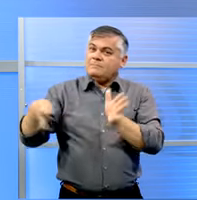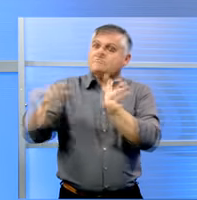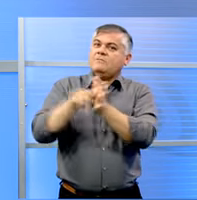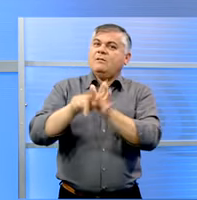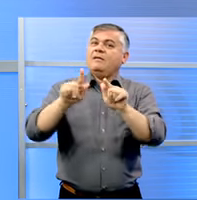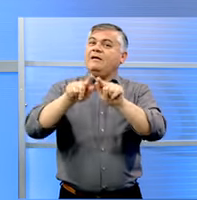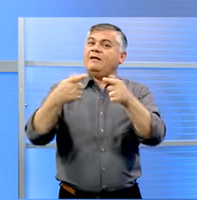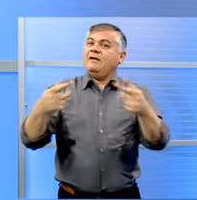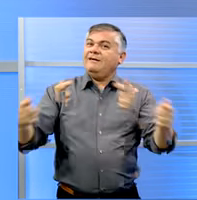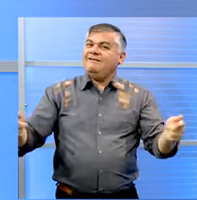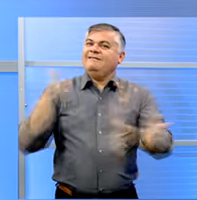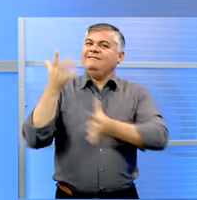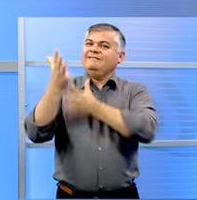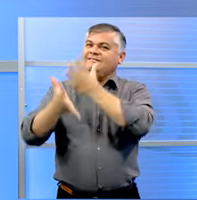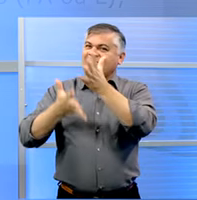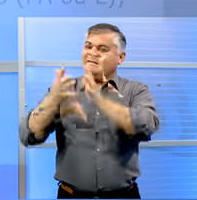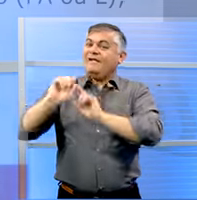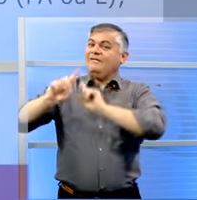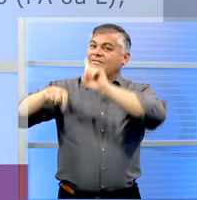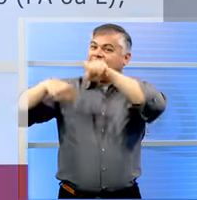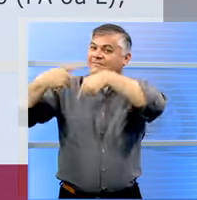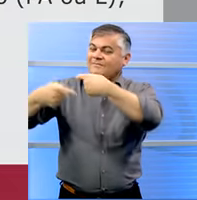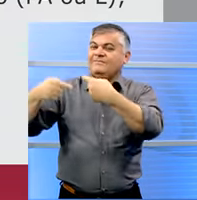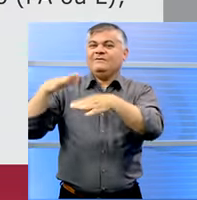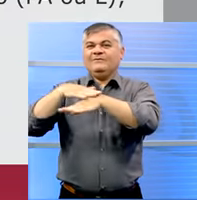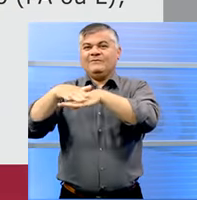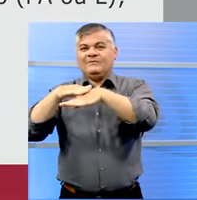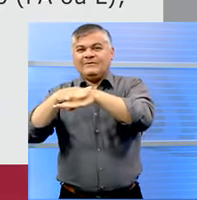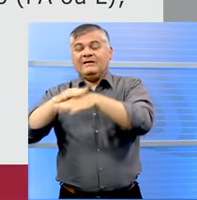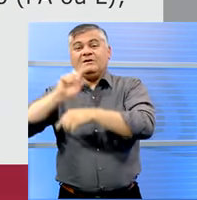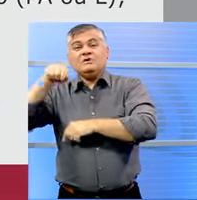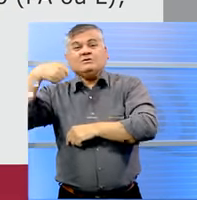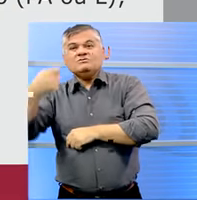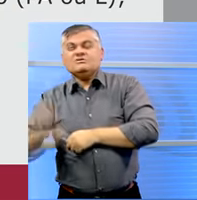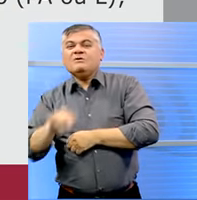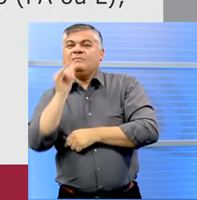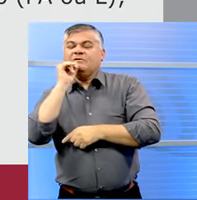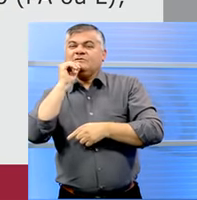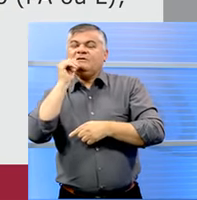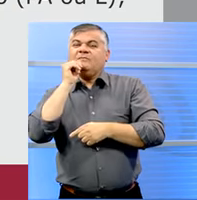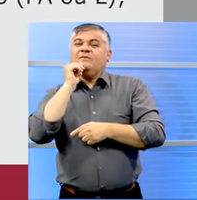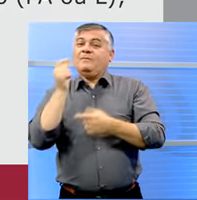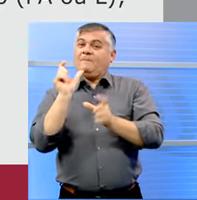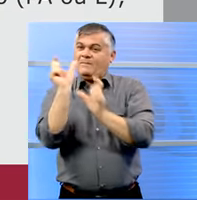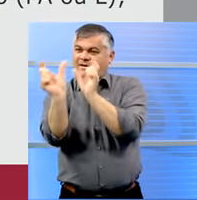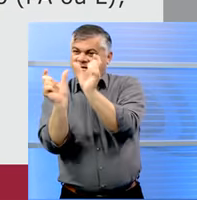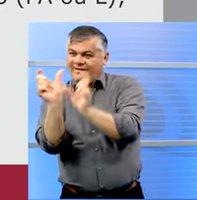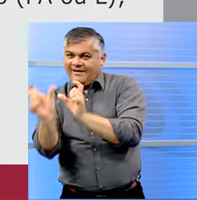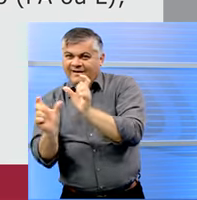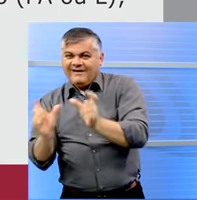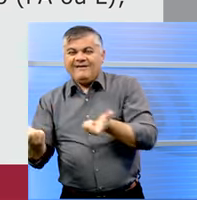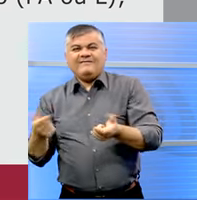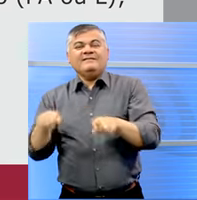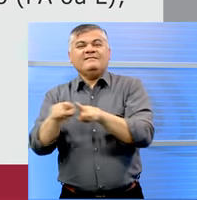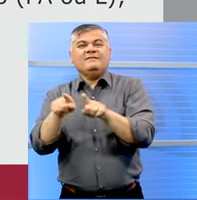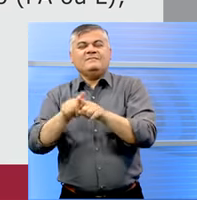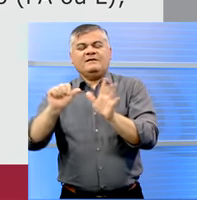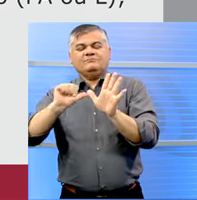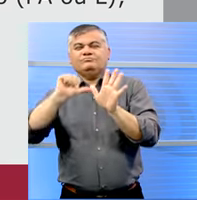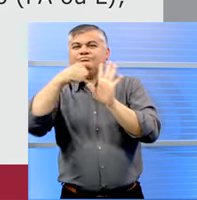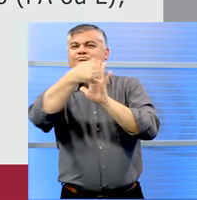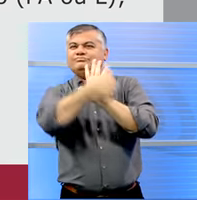língua de sinais. E nós estaremos começando falando sobre estrutura fonológica da Libras e os seus